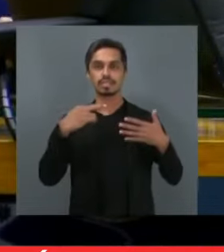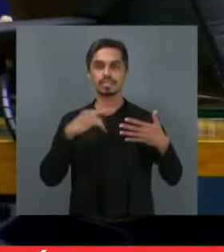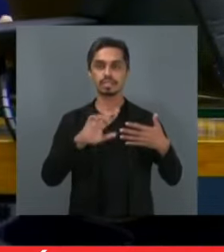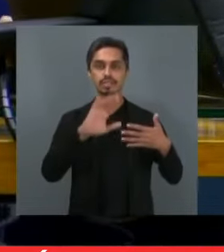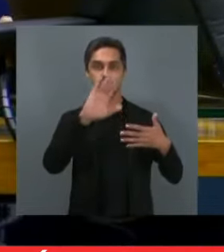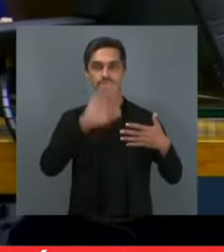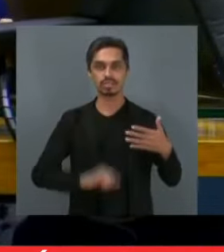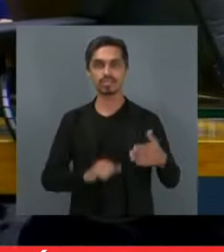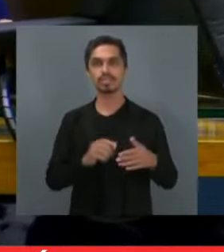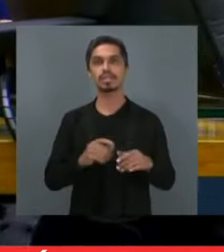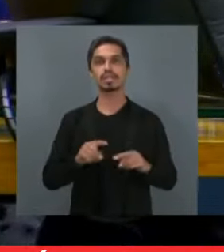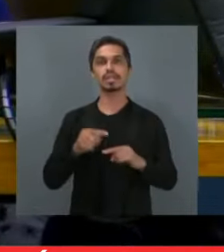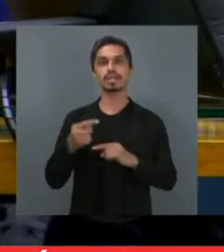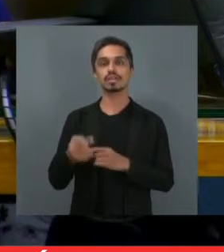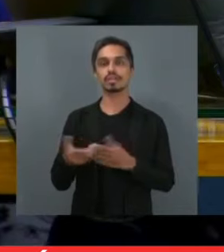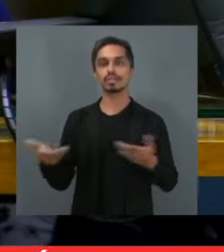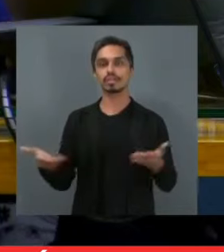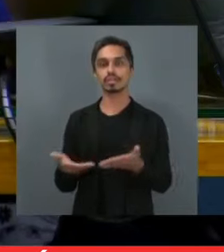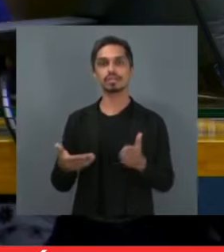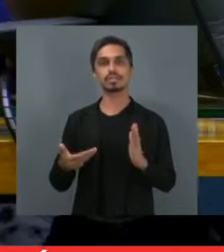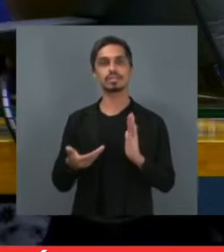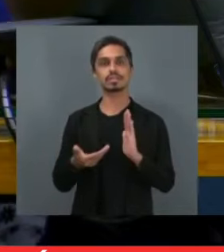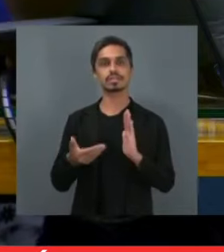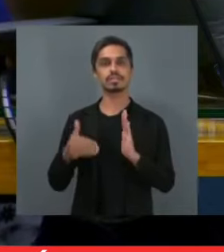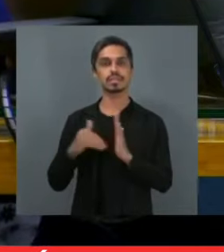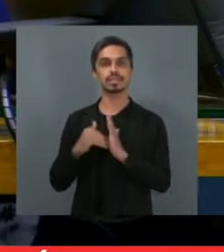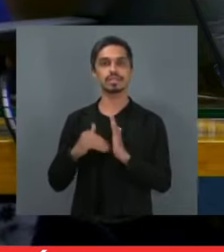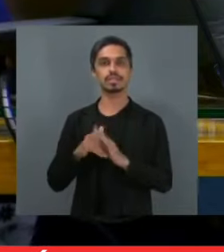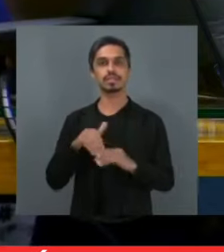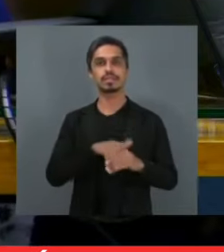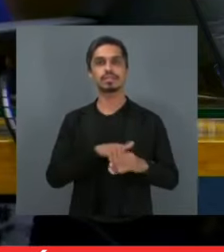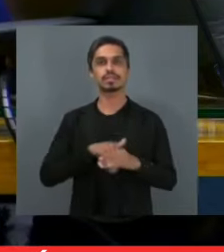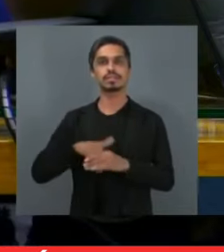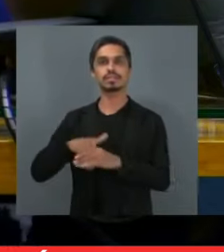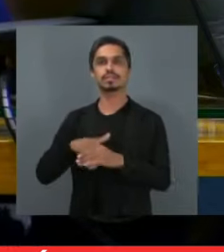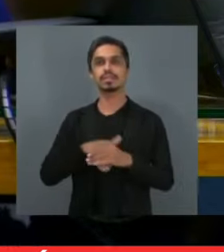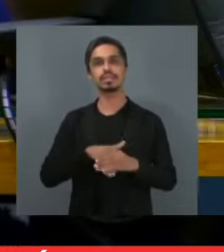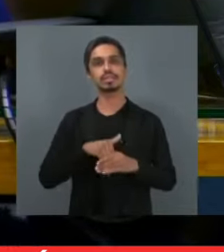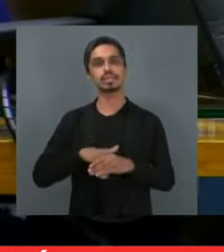pouquinho tem entrevista ao vivo aqui conosco Basília e Débora esperamos você Então já já